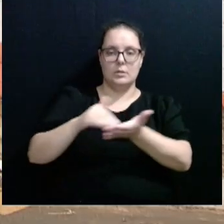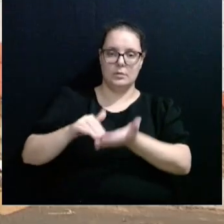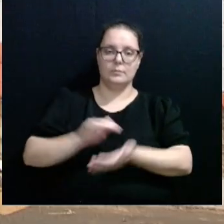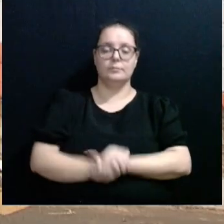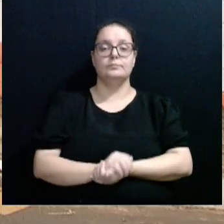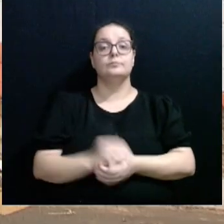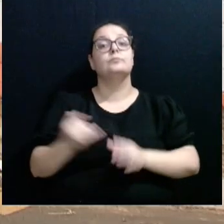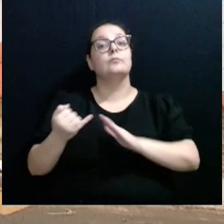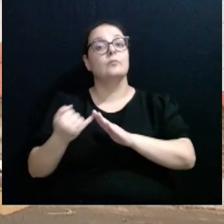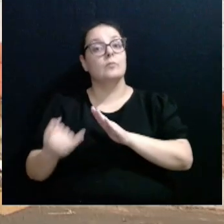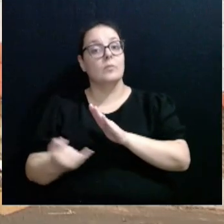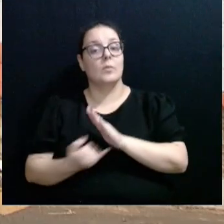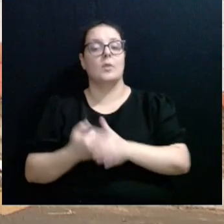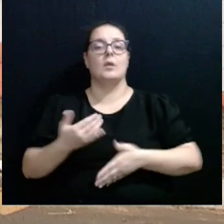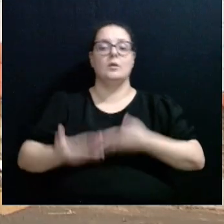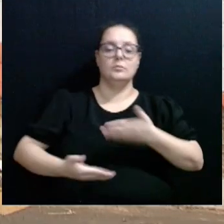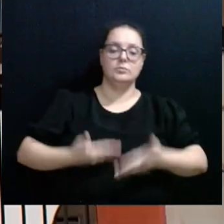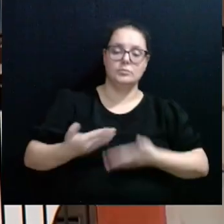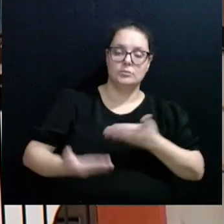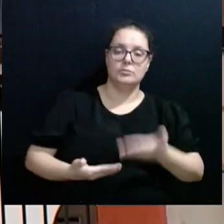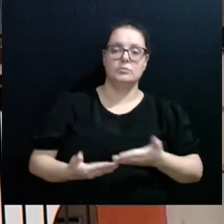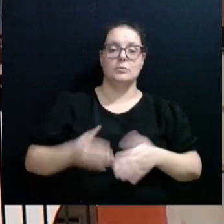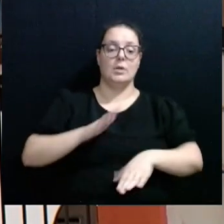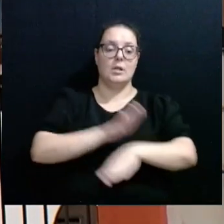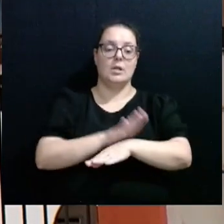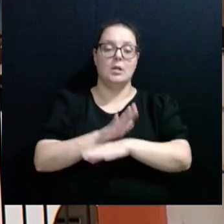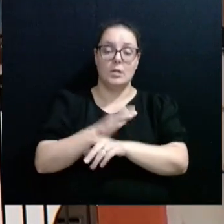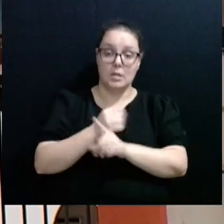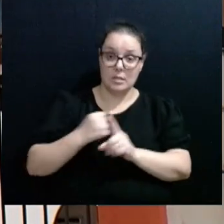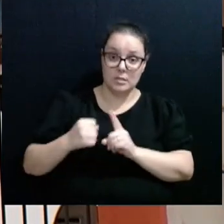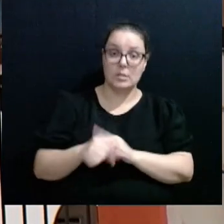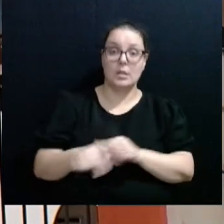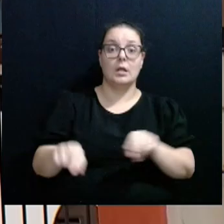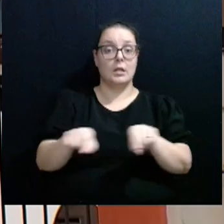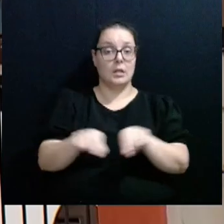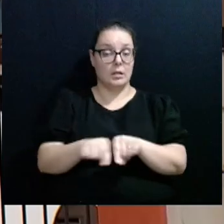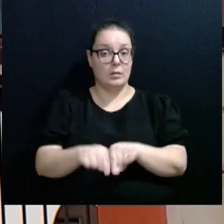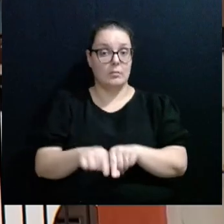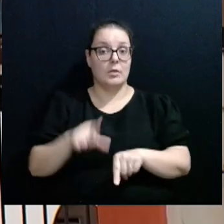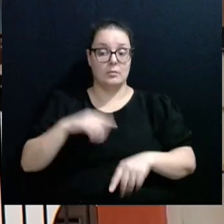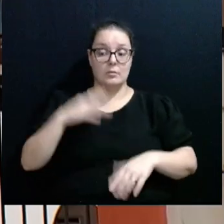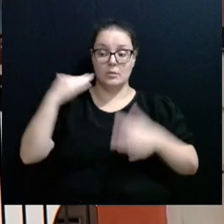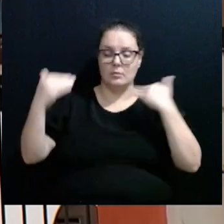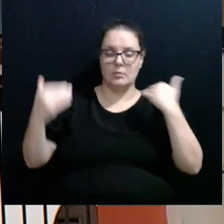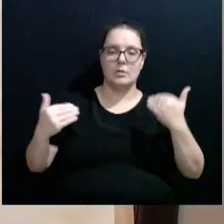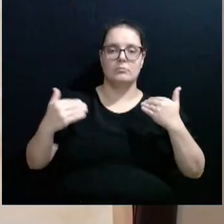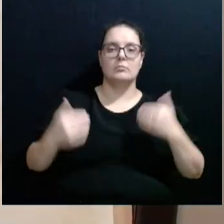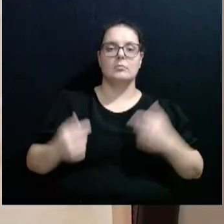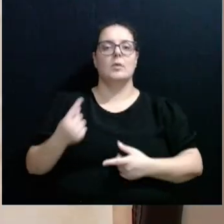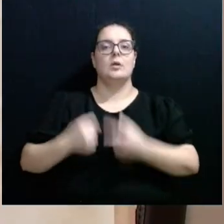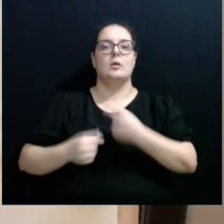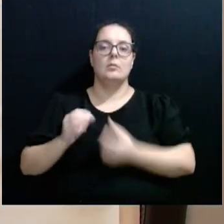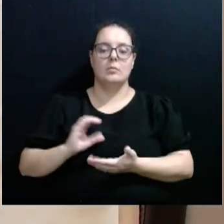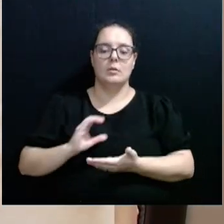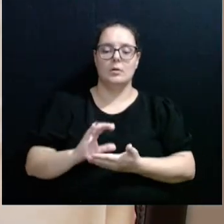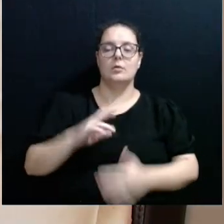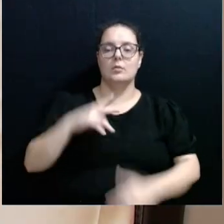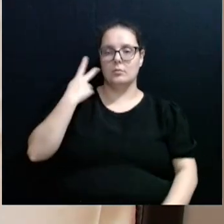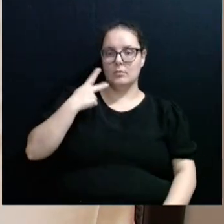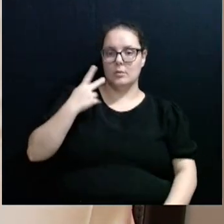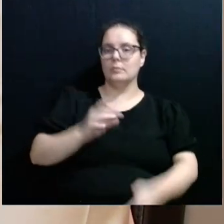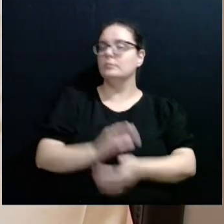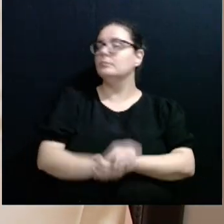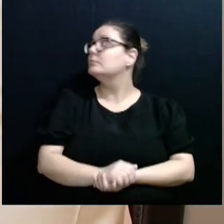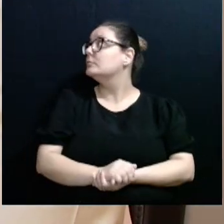prestam atendimento na assistência social também tiveram destaque na destinação do parlamentar. Na questão da assistência social,